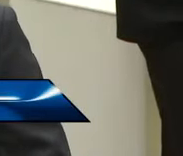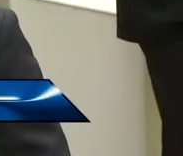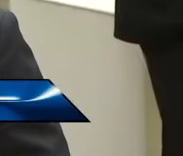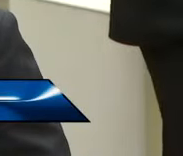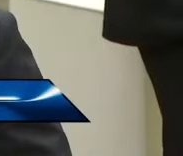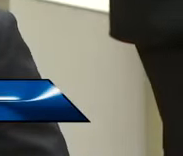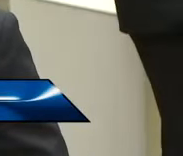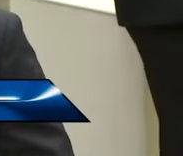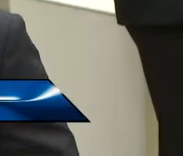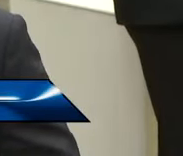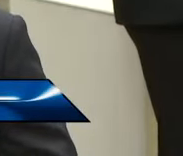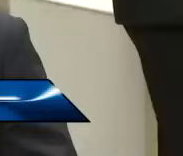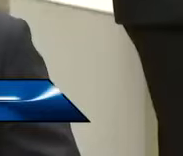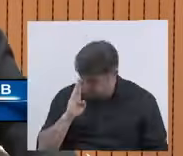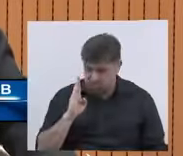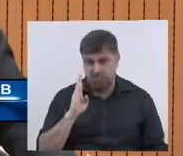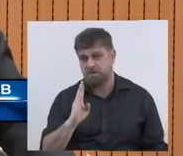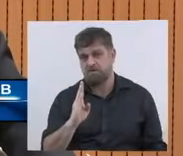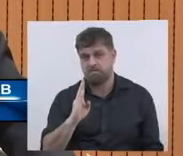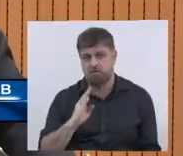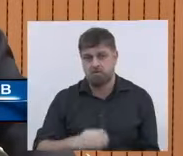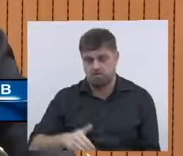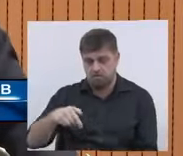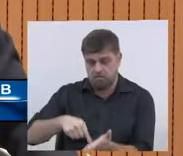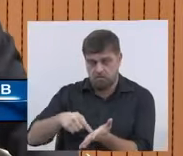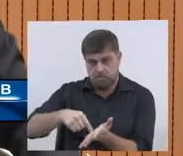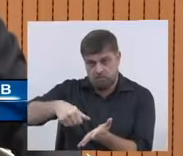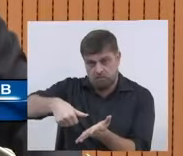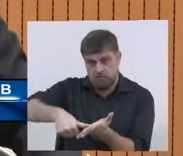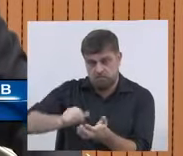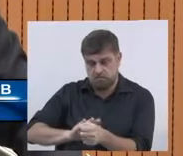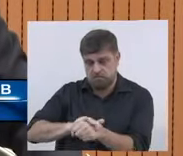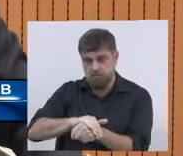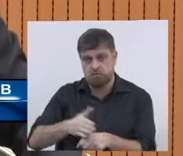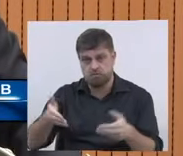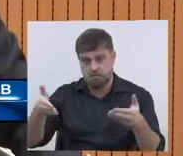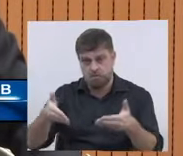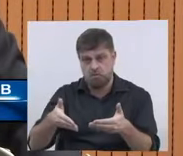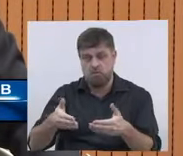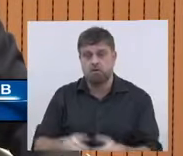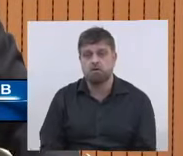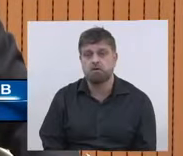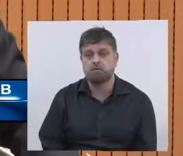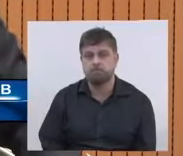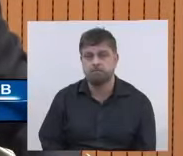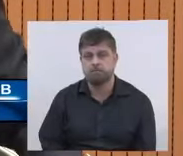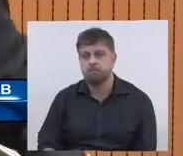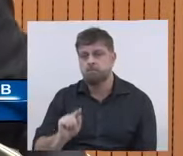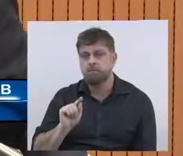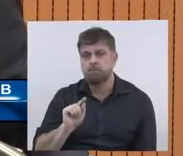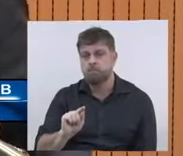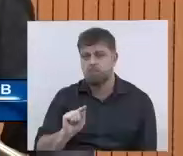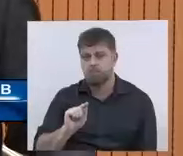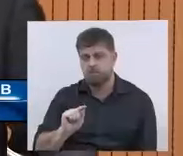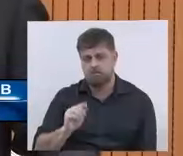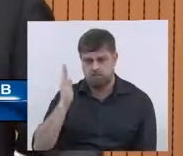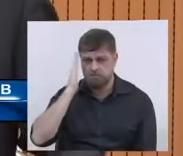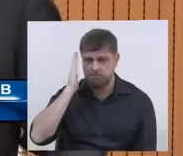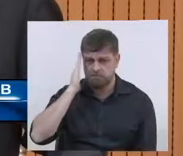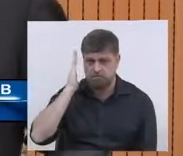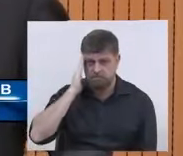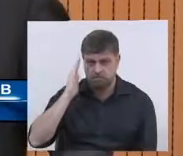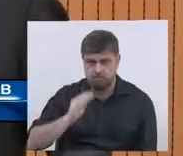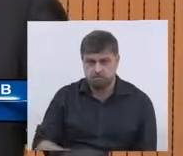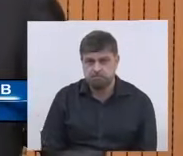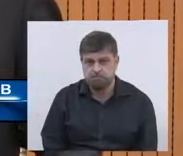fortes nos autos contundentes. O vereador Marcos Bernardelli, que representou a base do governo, que antes rejeitou